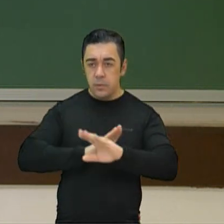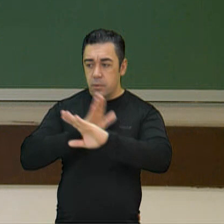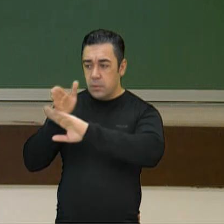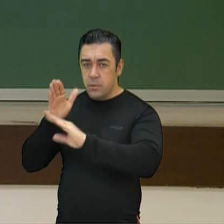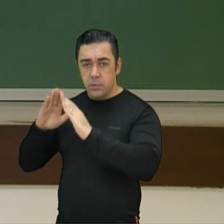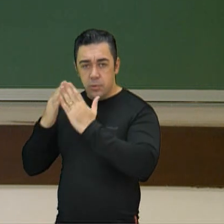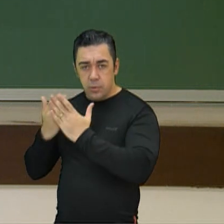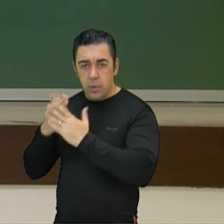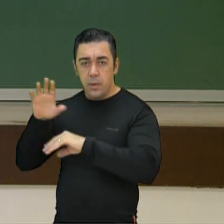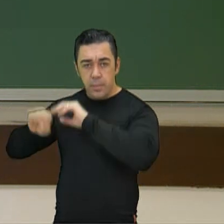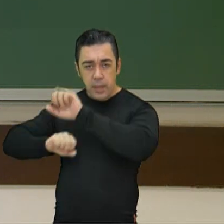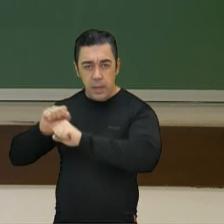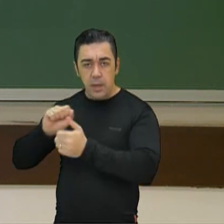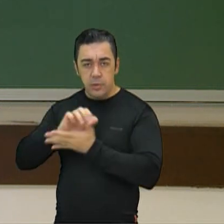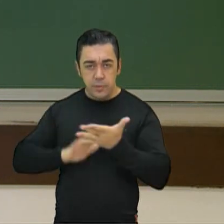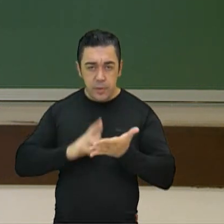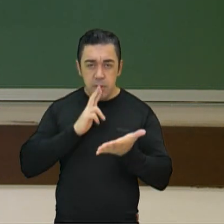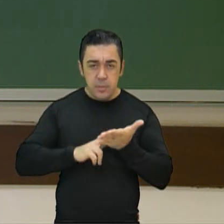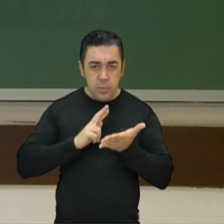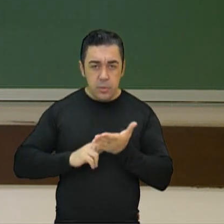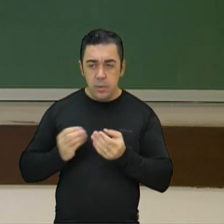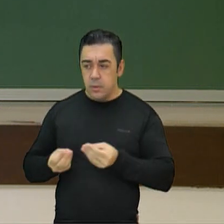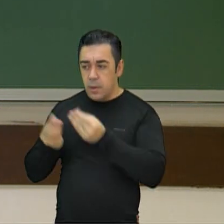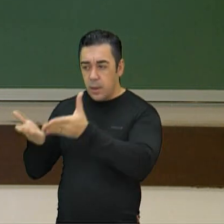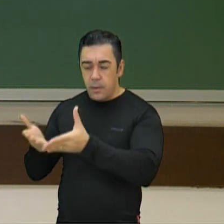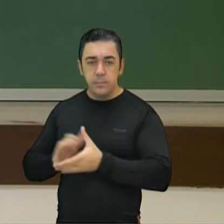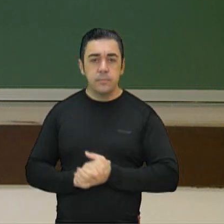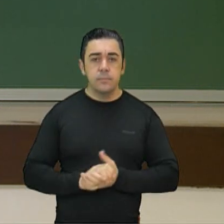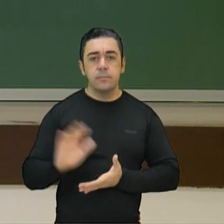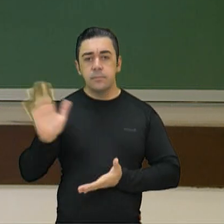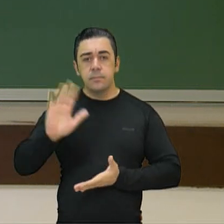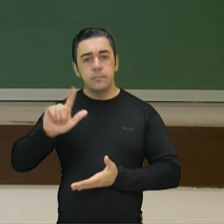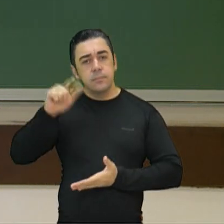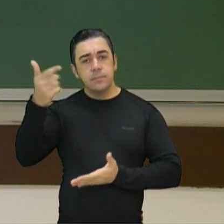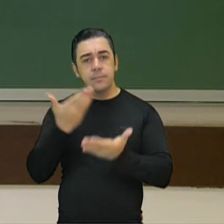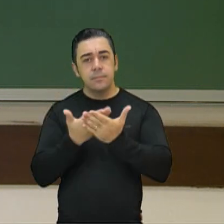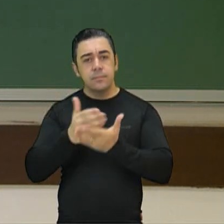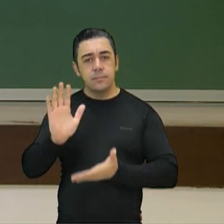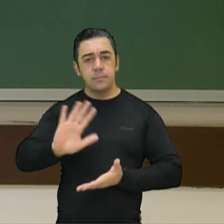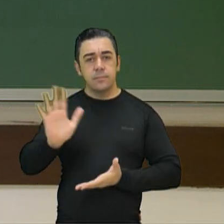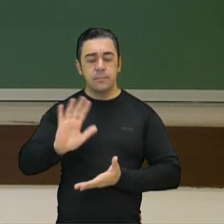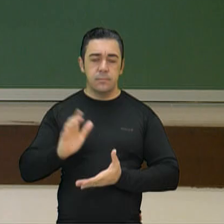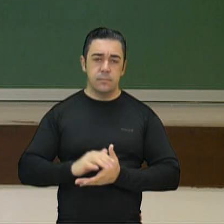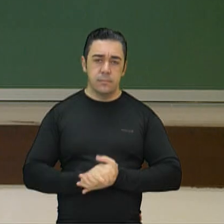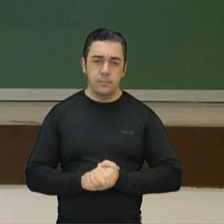ir lá no colégio e retirar o material. Até a próxima, tchau, tchau.